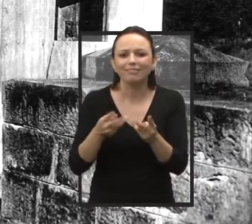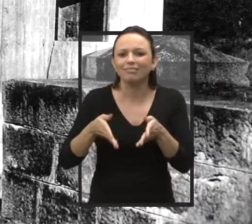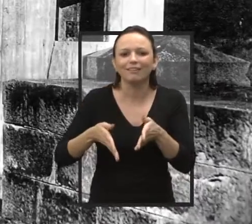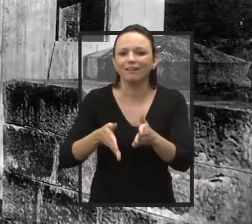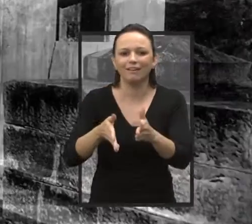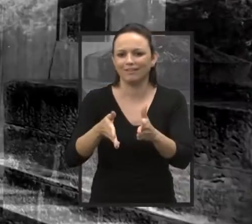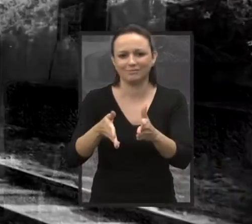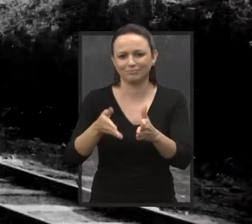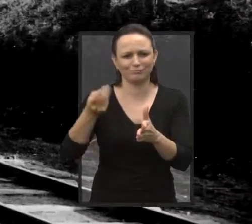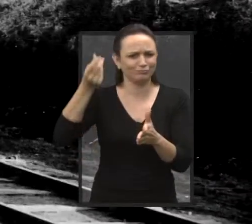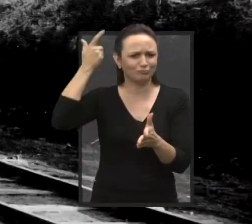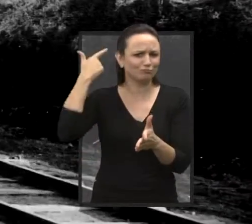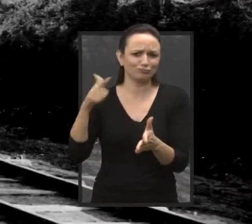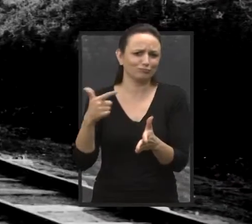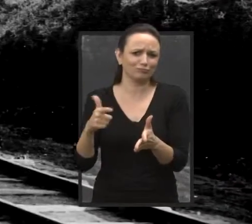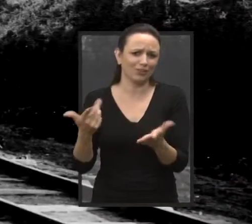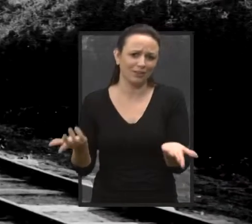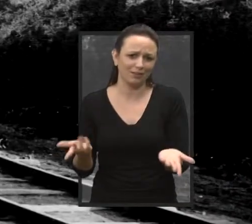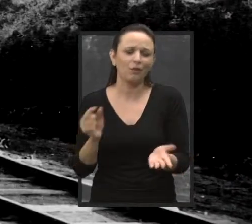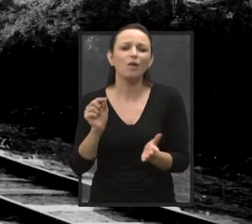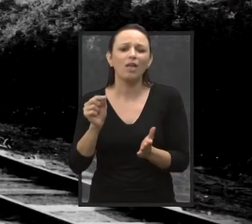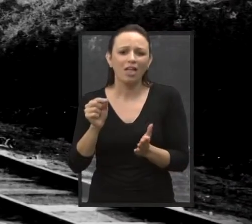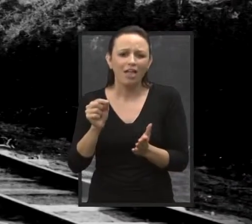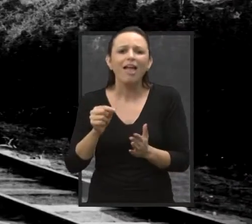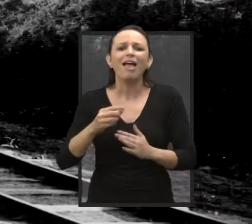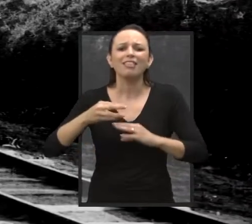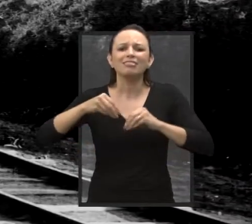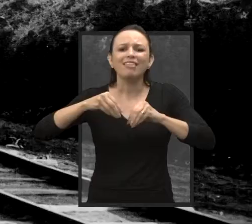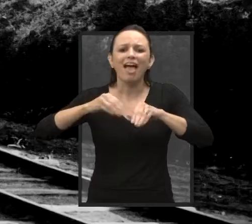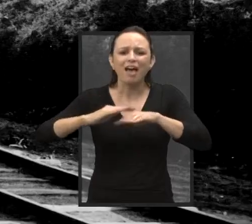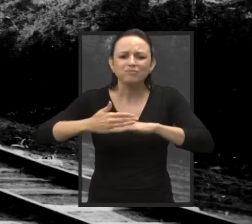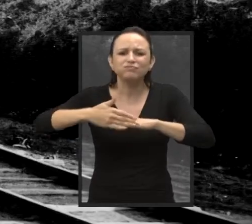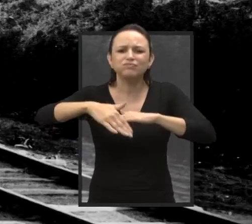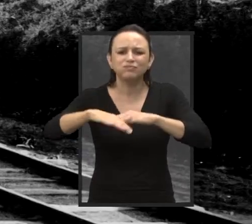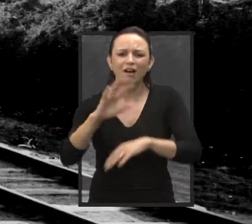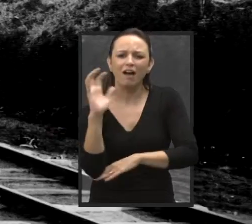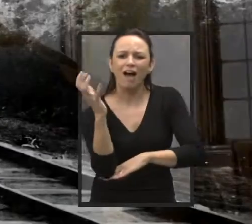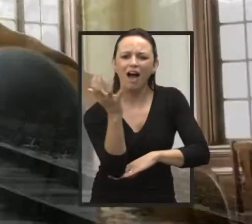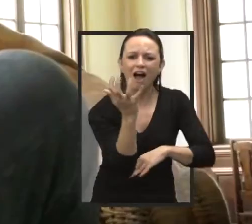rodoviária naquela época. O que tinha eram picadas aí.